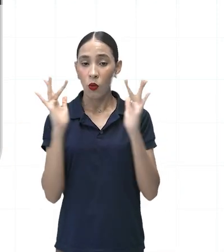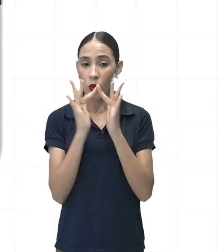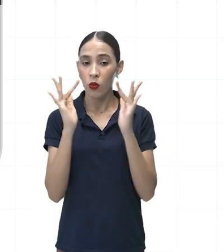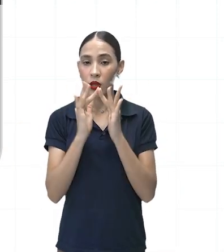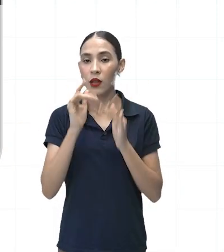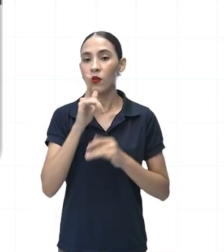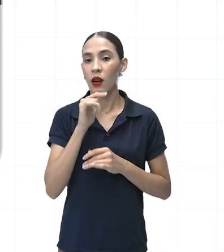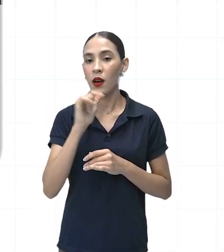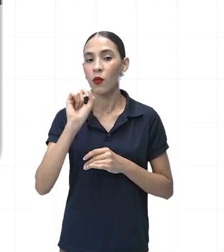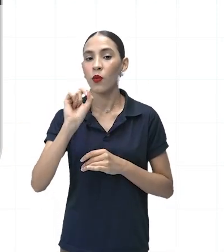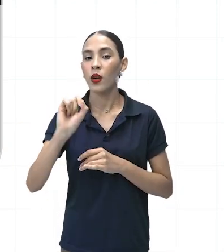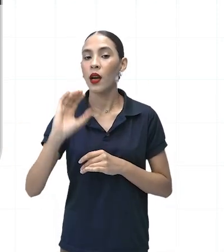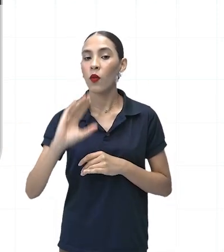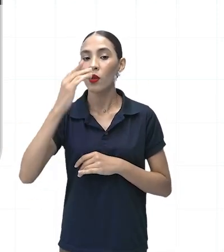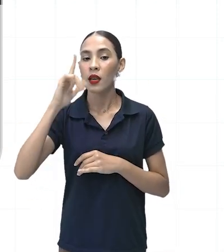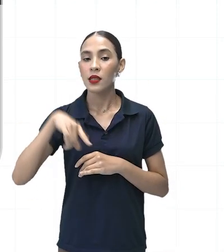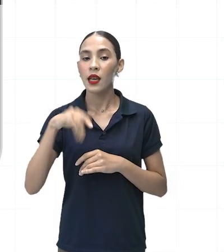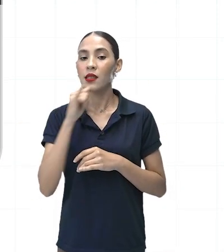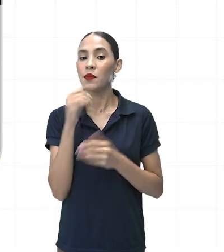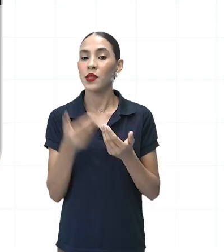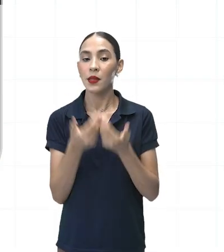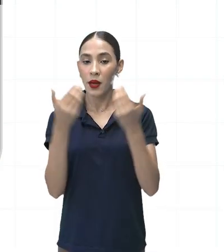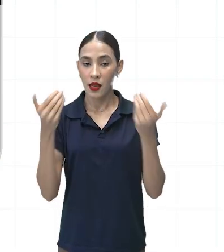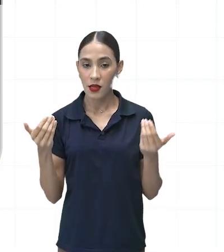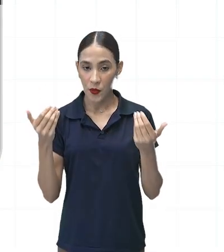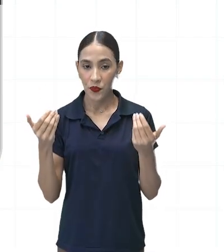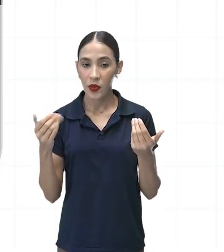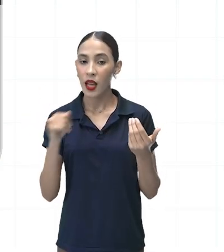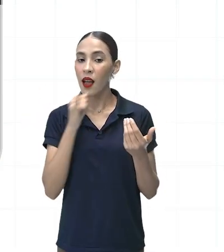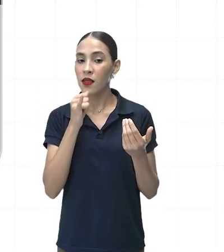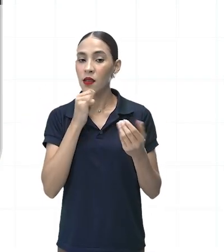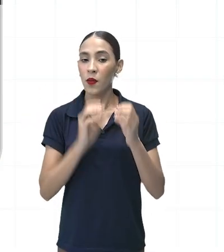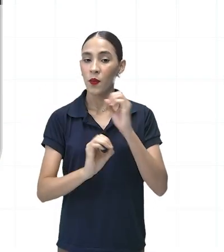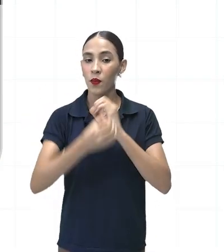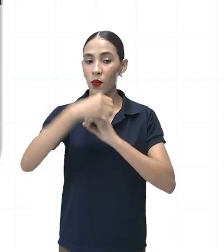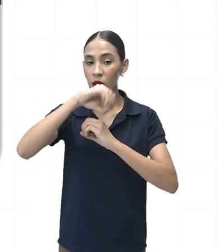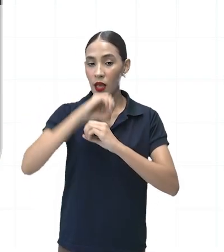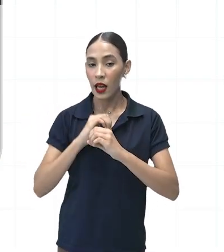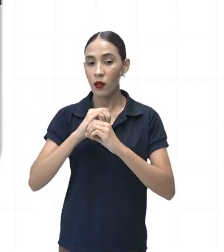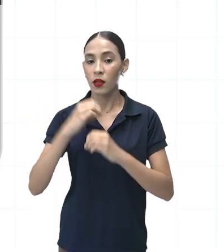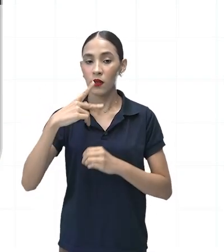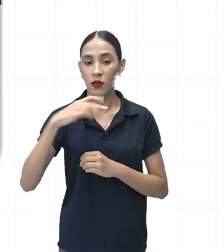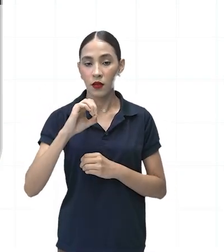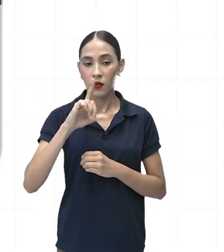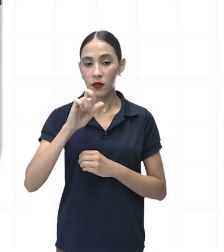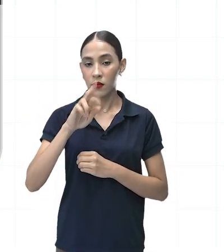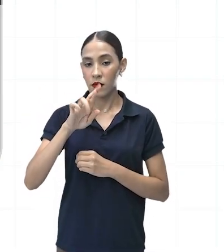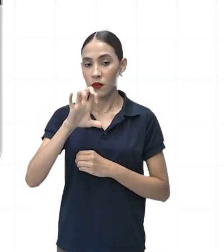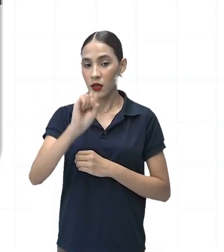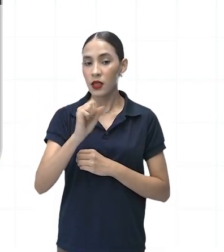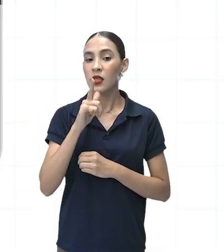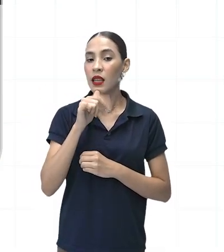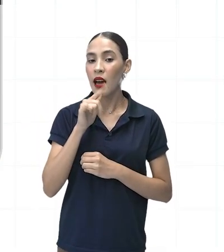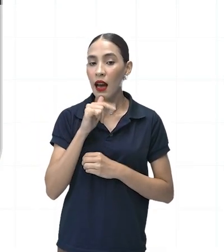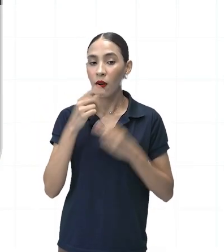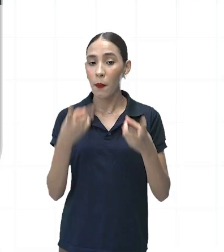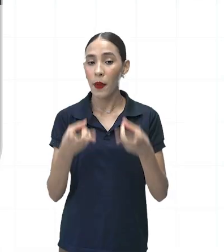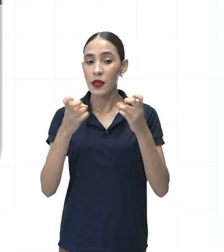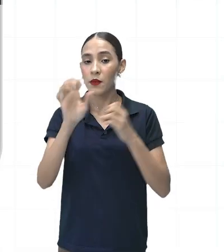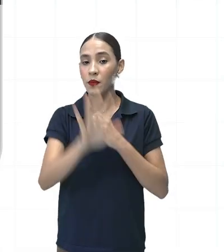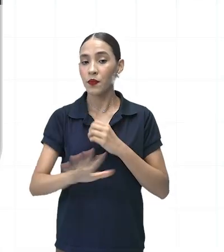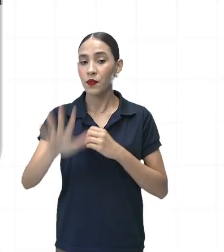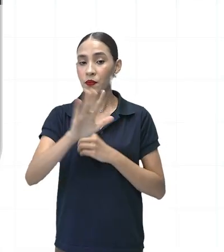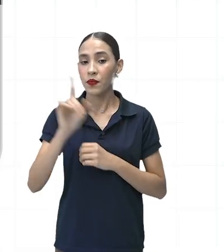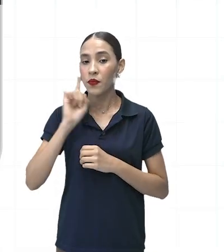o que acontece? É um processo de dissociação, onde as moléculas polares da água, percebam a identificação